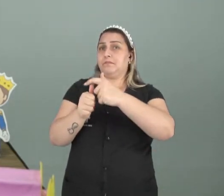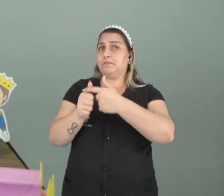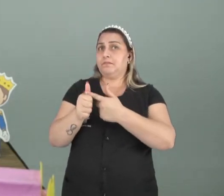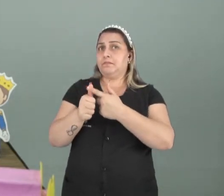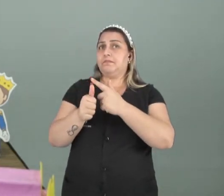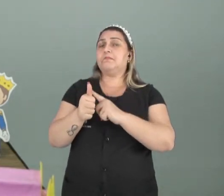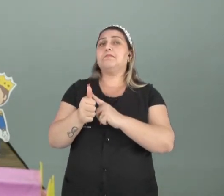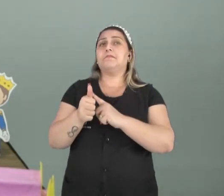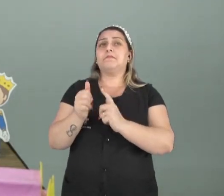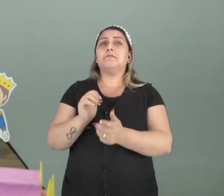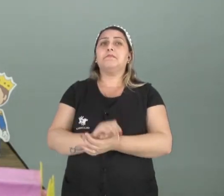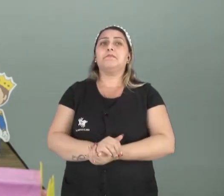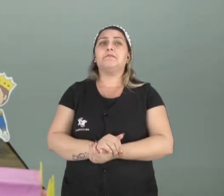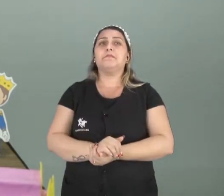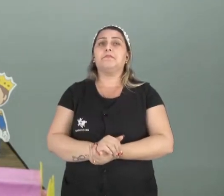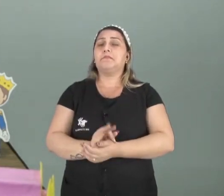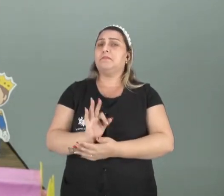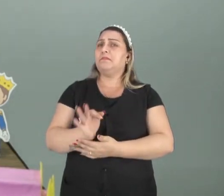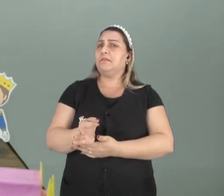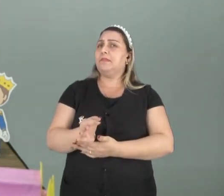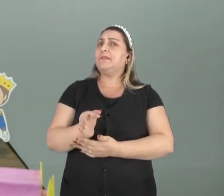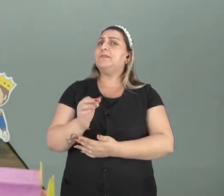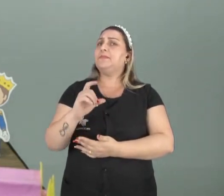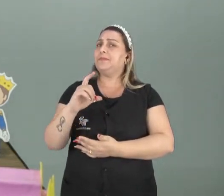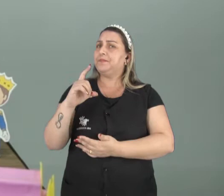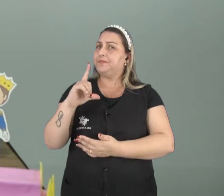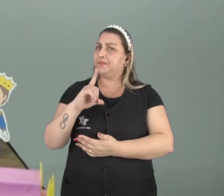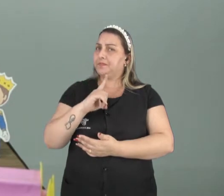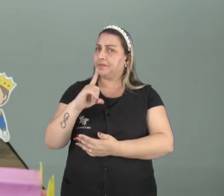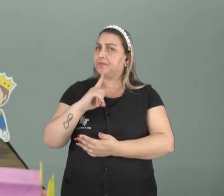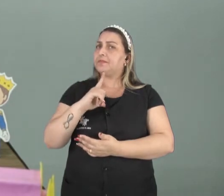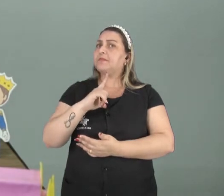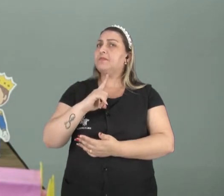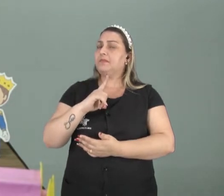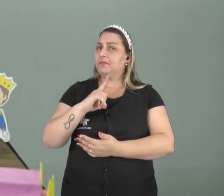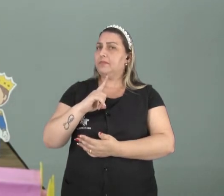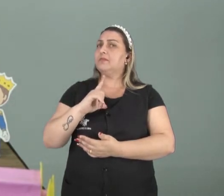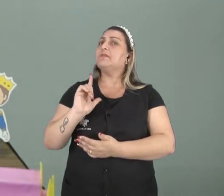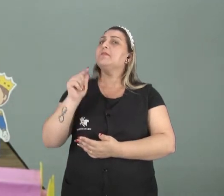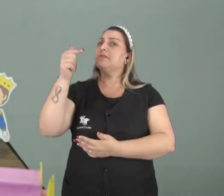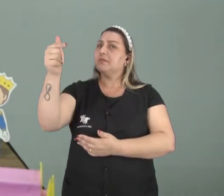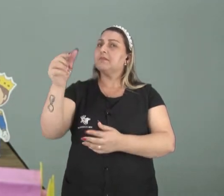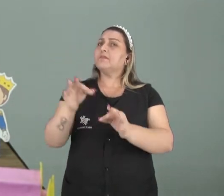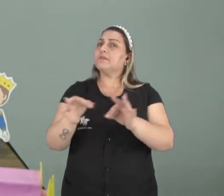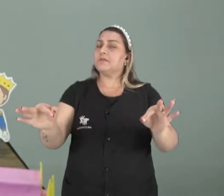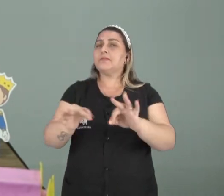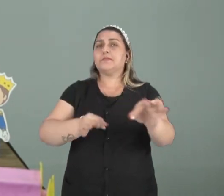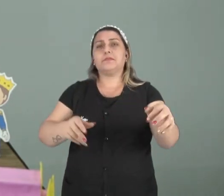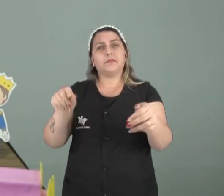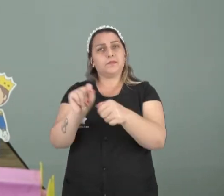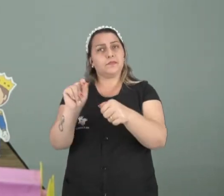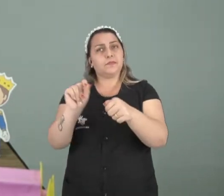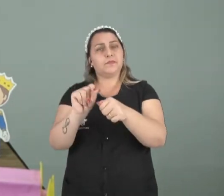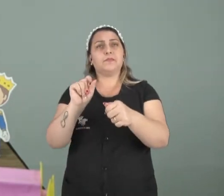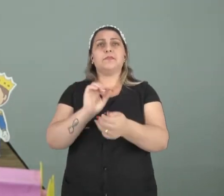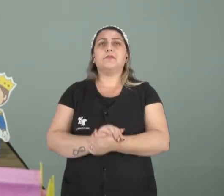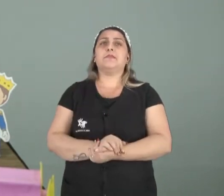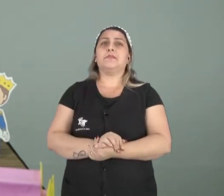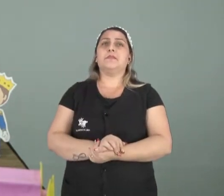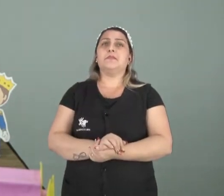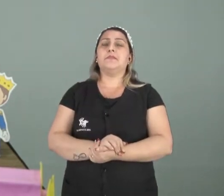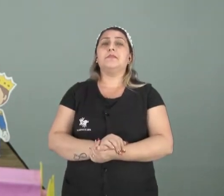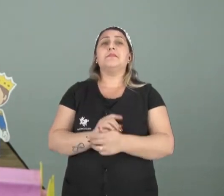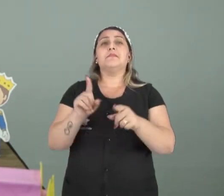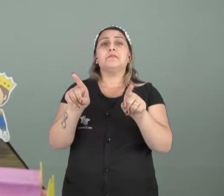polegada. Será que nós podemos utilizar o que mais para fazer essas medidas?